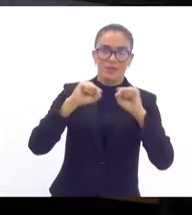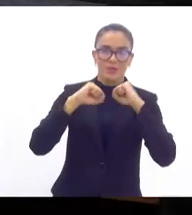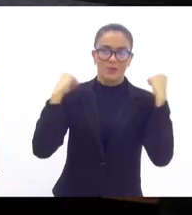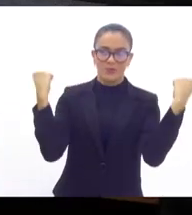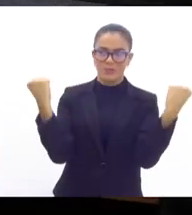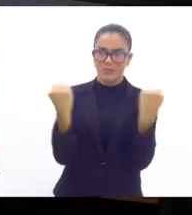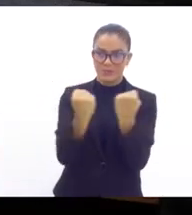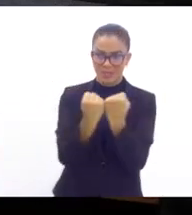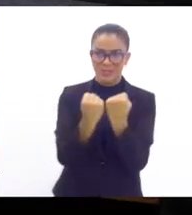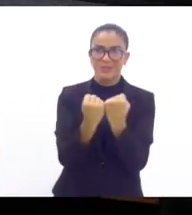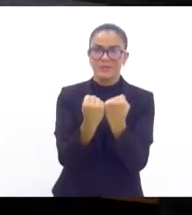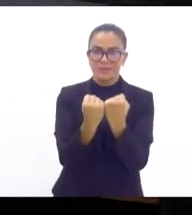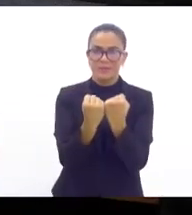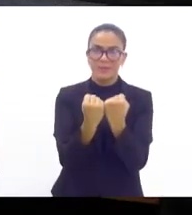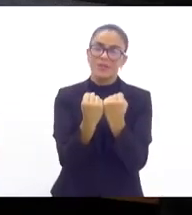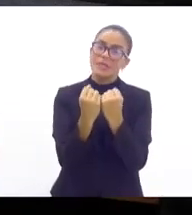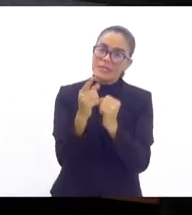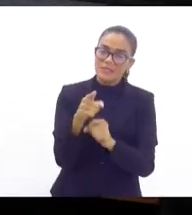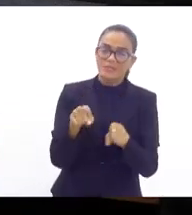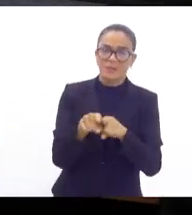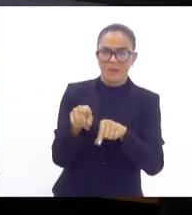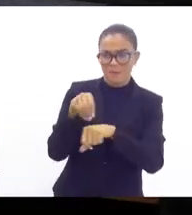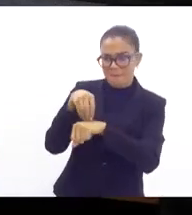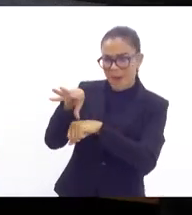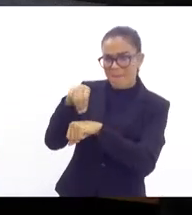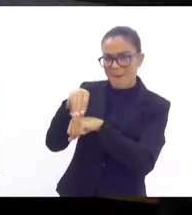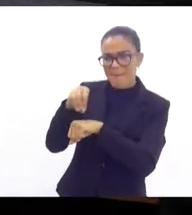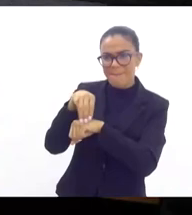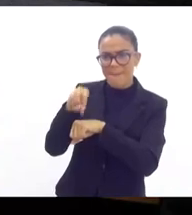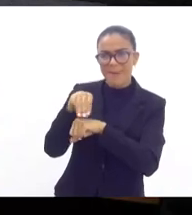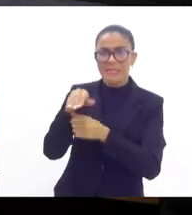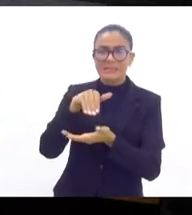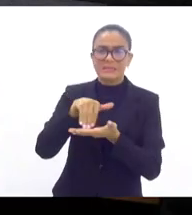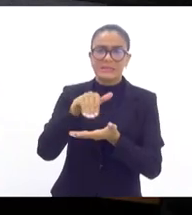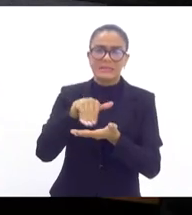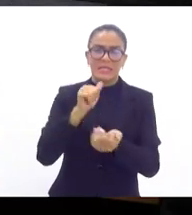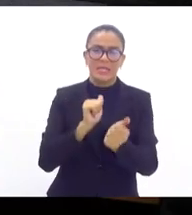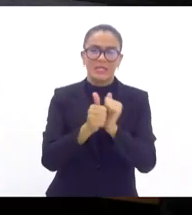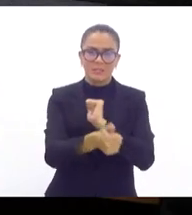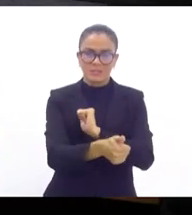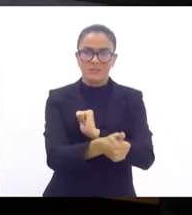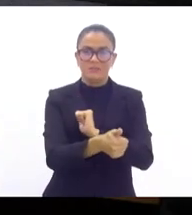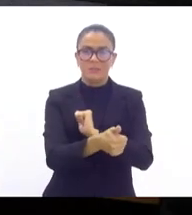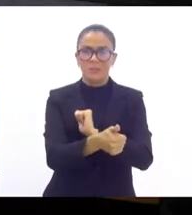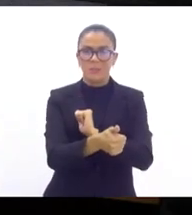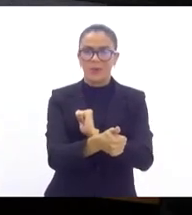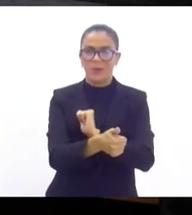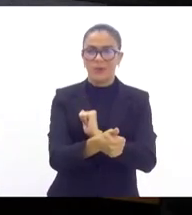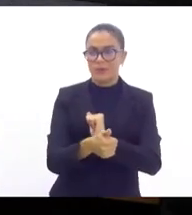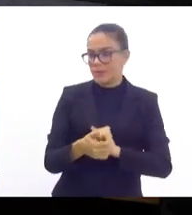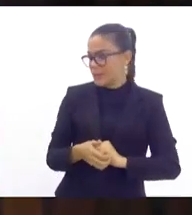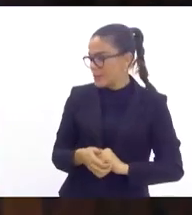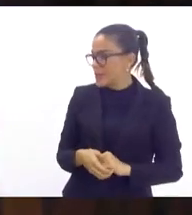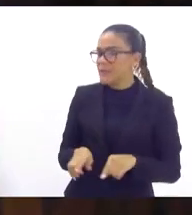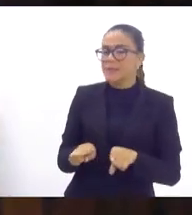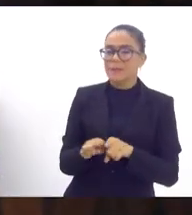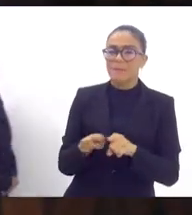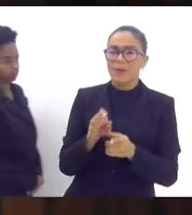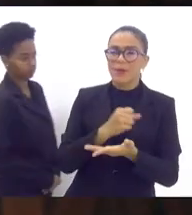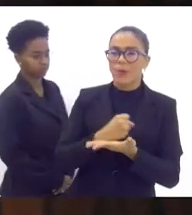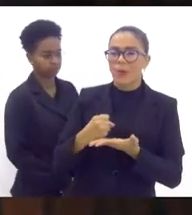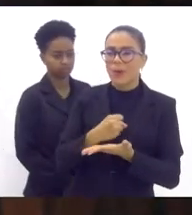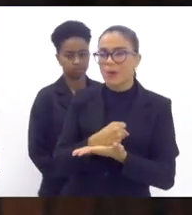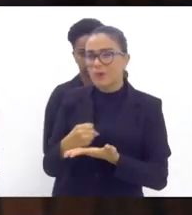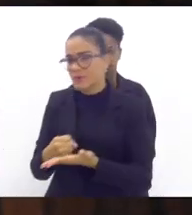né e isso vai ser levado Claro a secretaria de esporte e na concessão